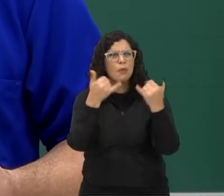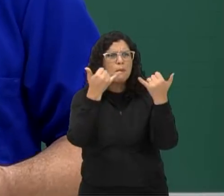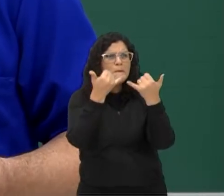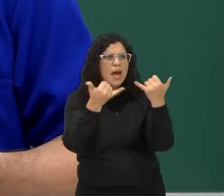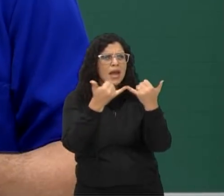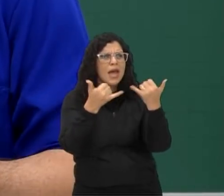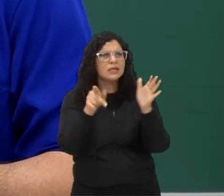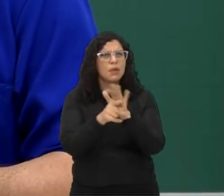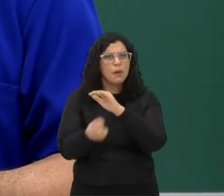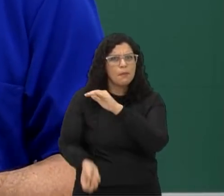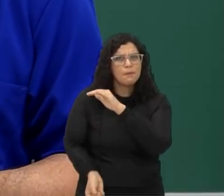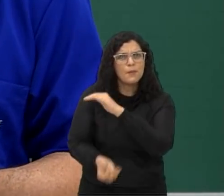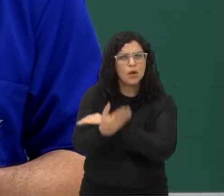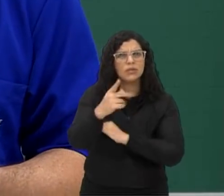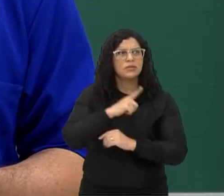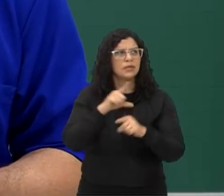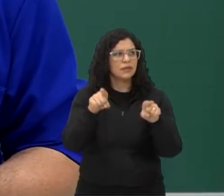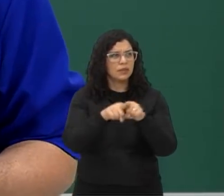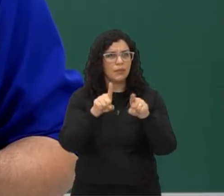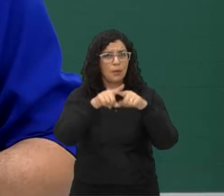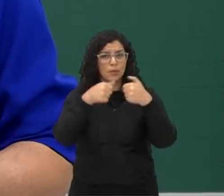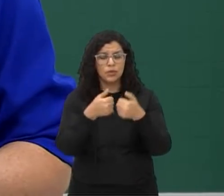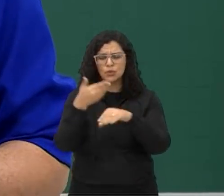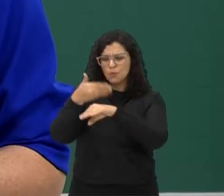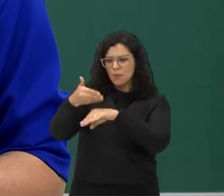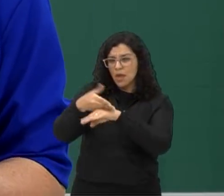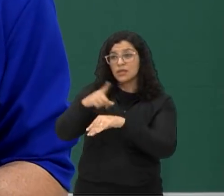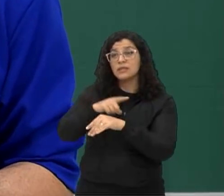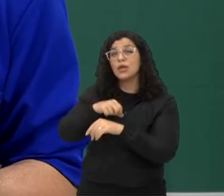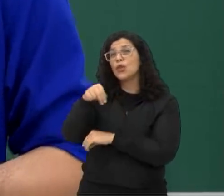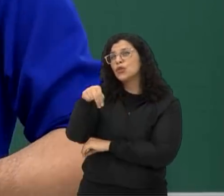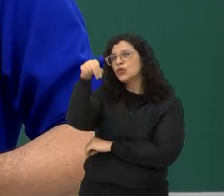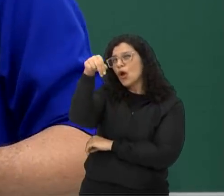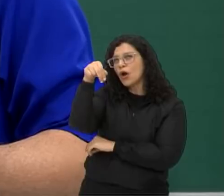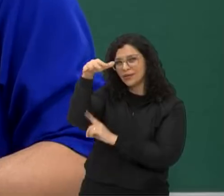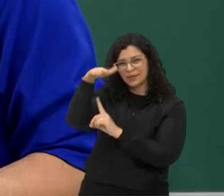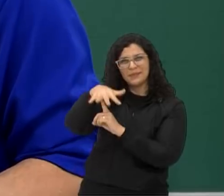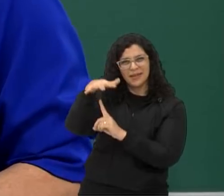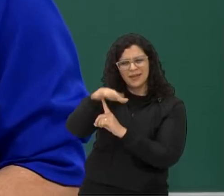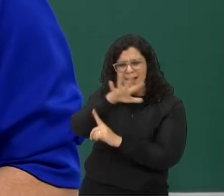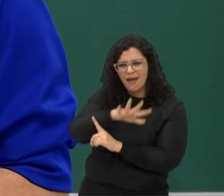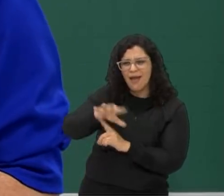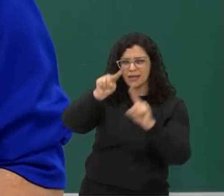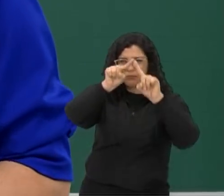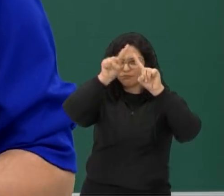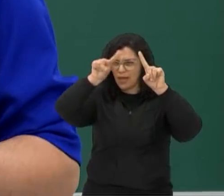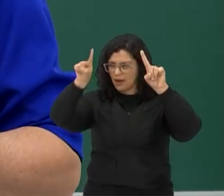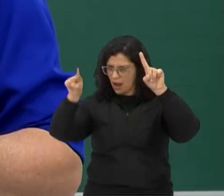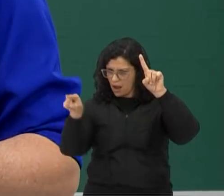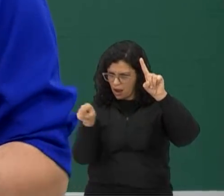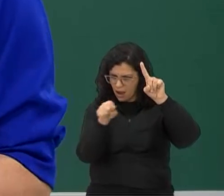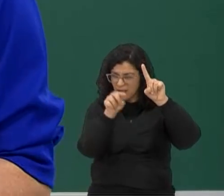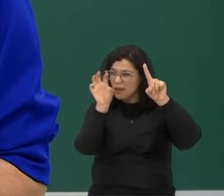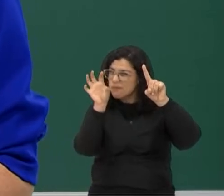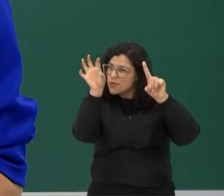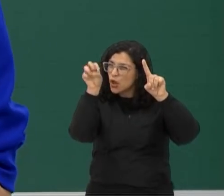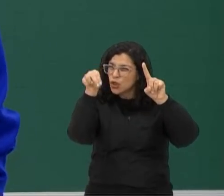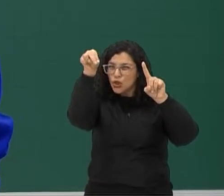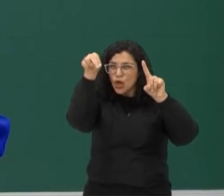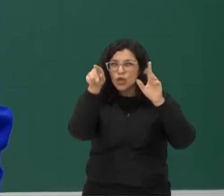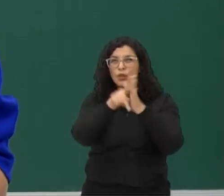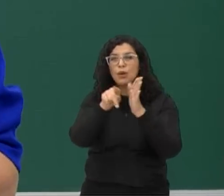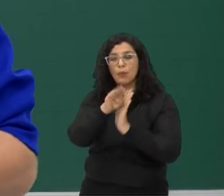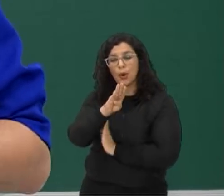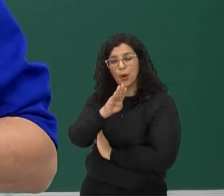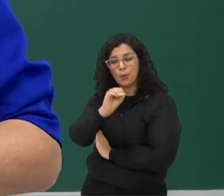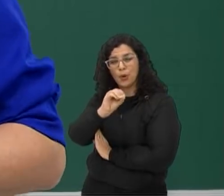parecida do boliche, né, que é muito praticada no norte do Paraná e na região oeste do Paraná, que leva o nome de